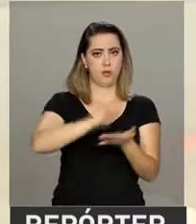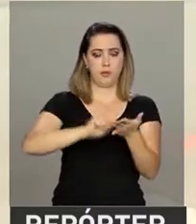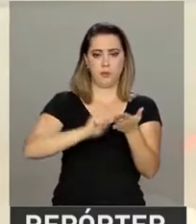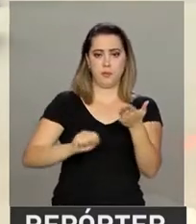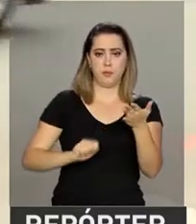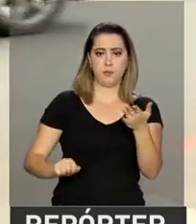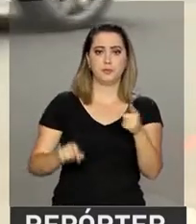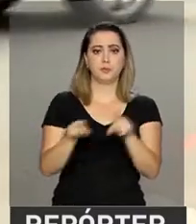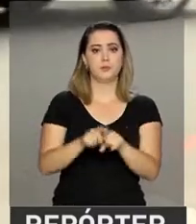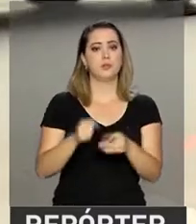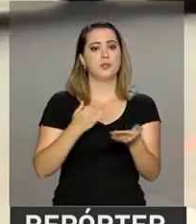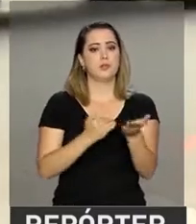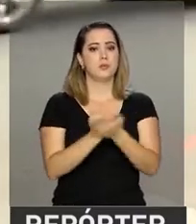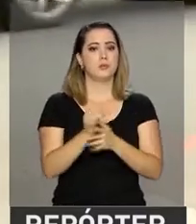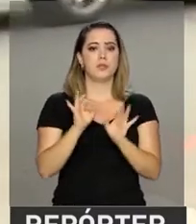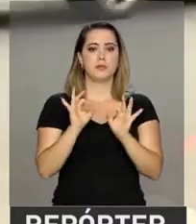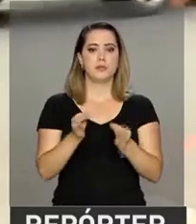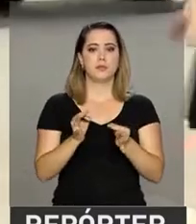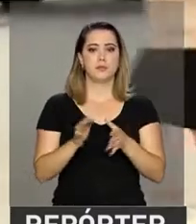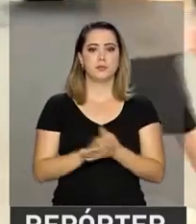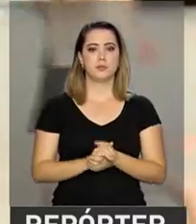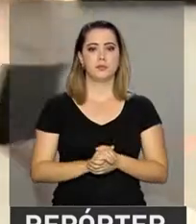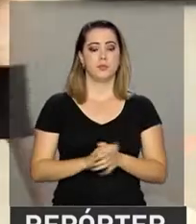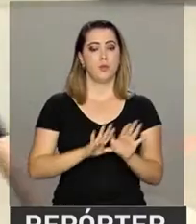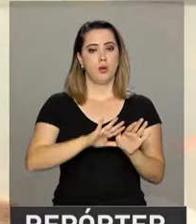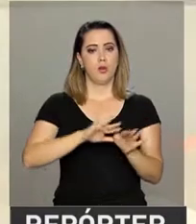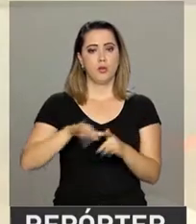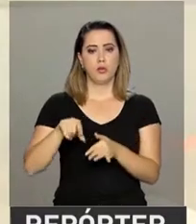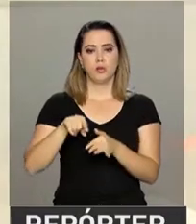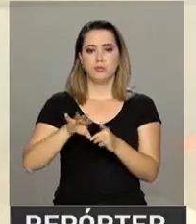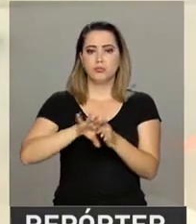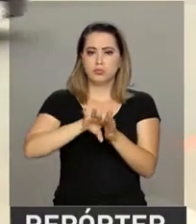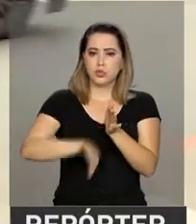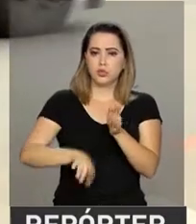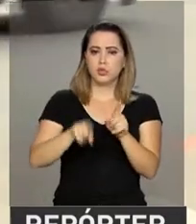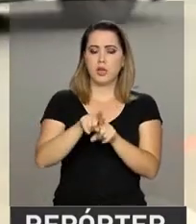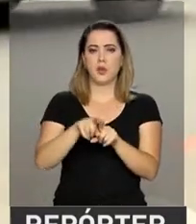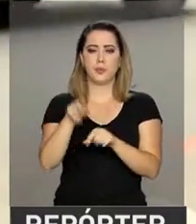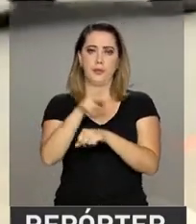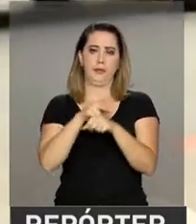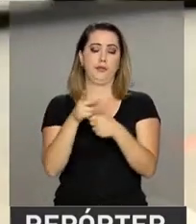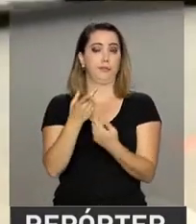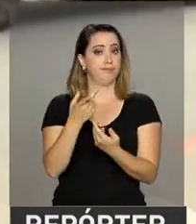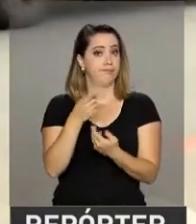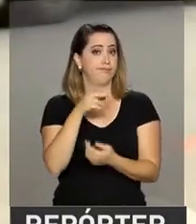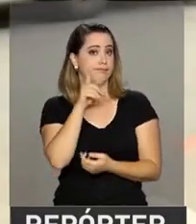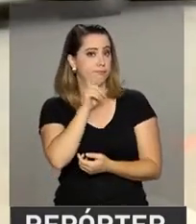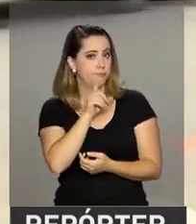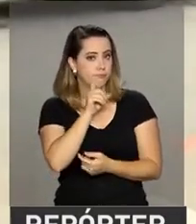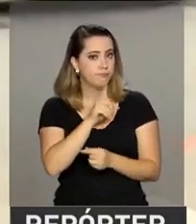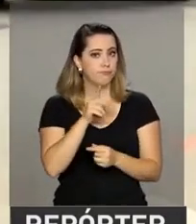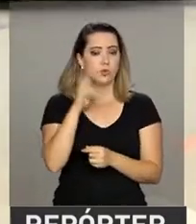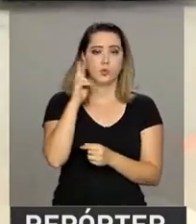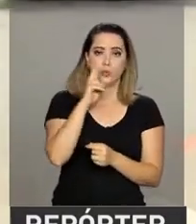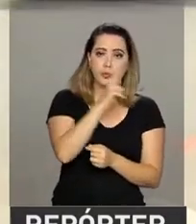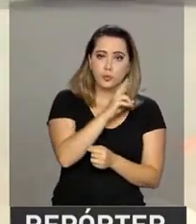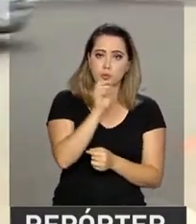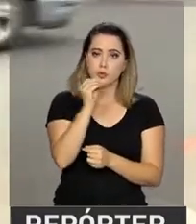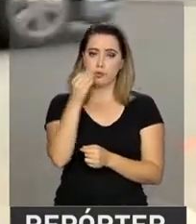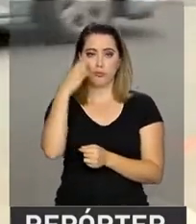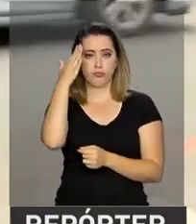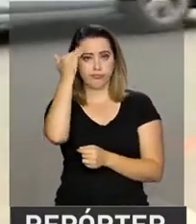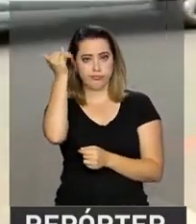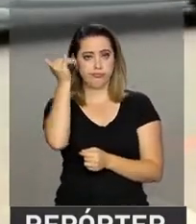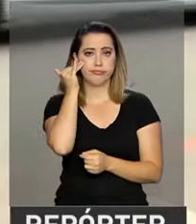ratificações para que o tratado entre em vigor. Ficaram de fora das negociações países como Estados Unidos, Rússia e Coreia do